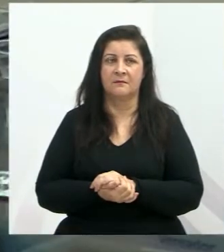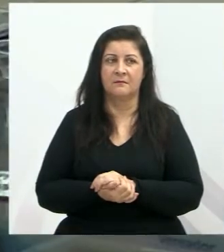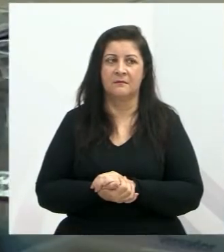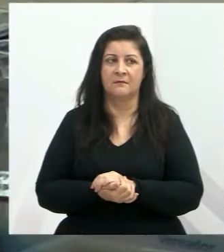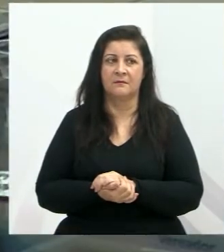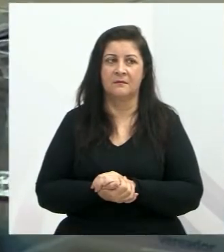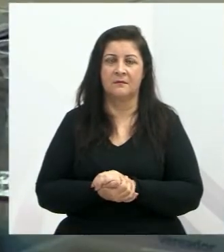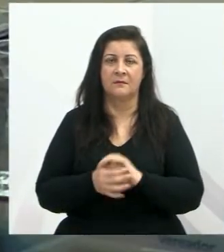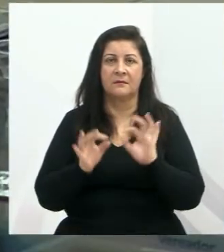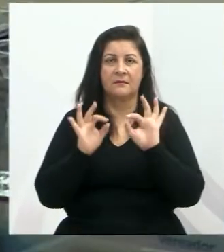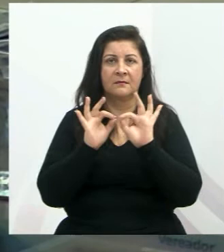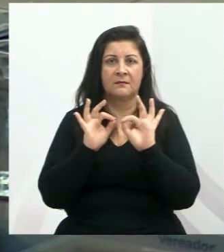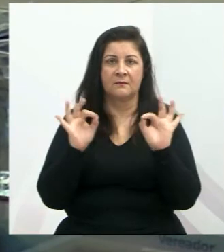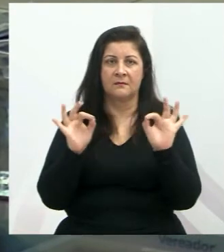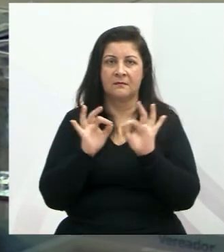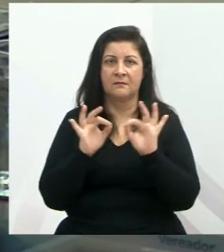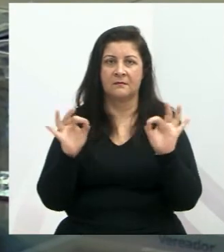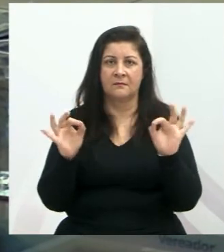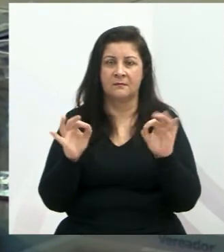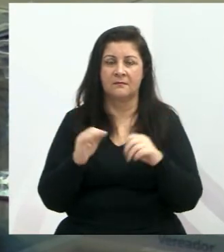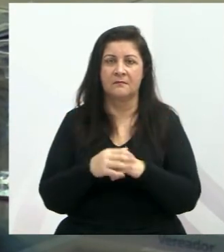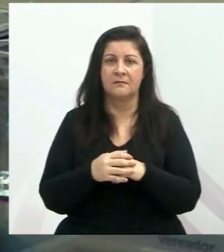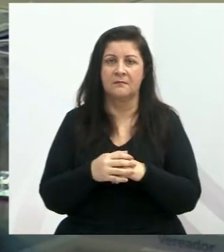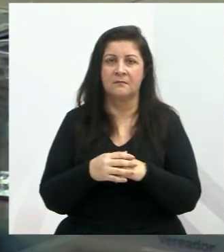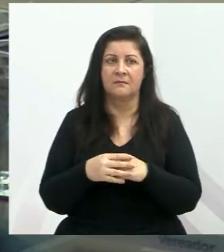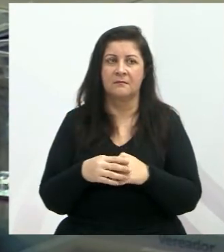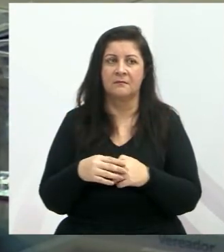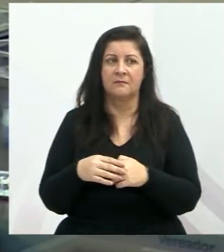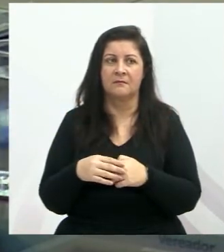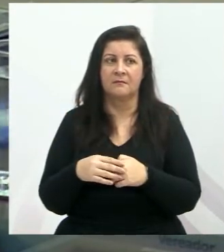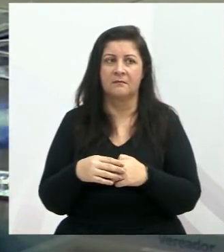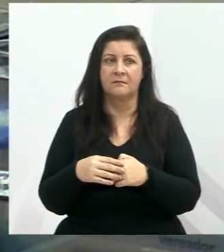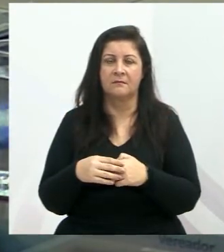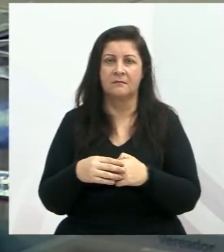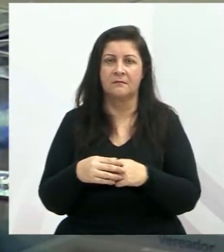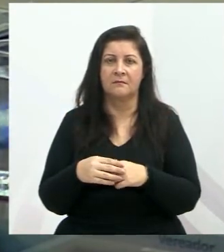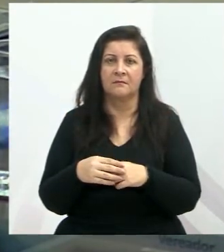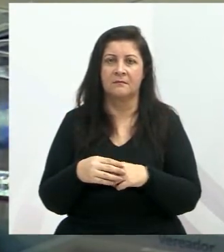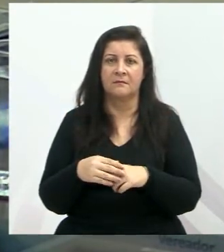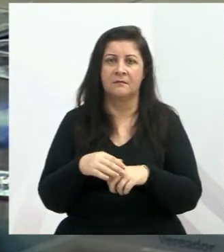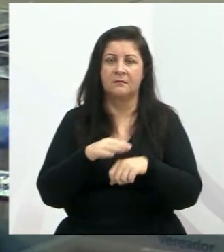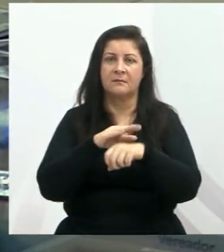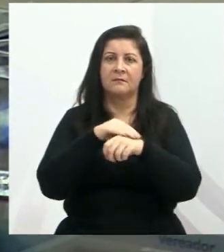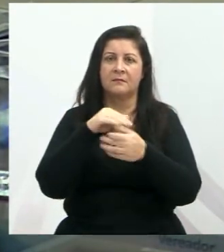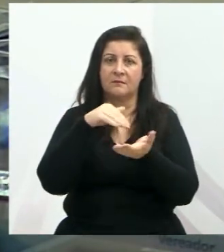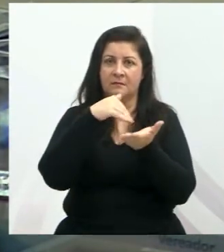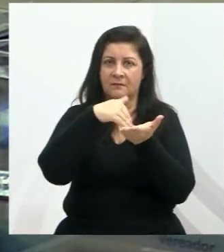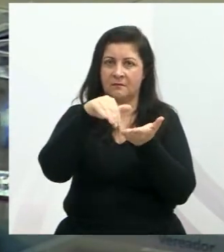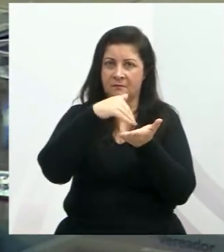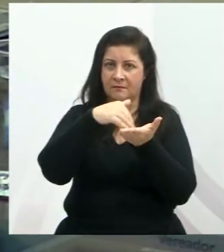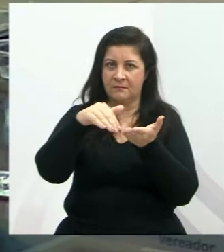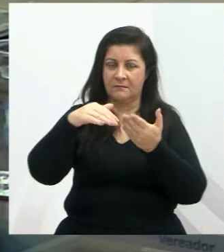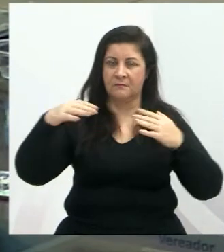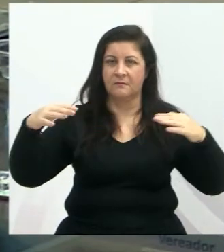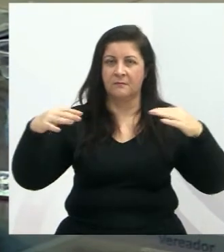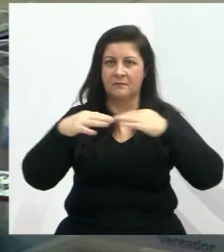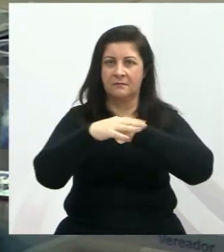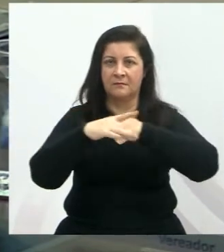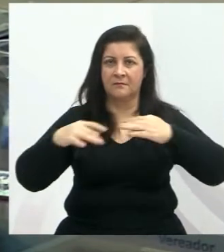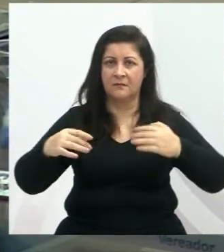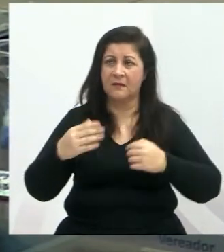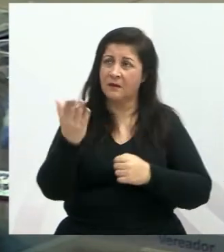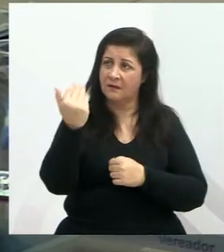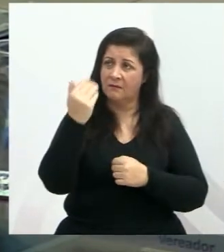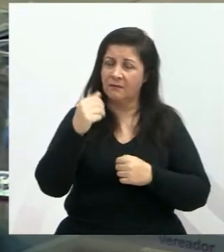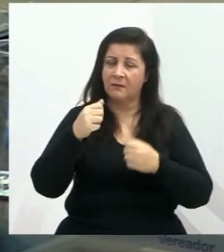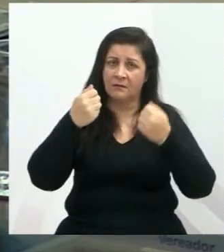tão fácil de convocar o secretário de Mobilidade Urbana, que é o Edinho Guedes, e trazer aqui para explicar na